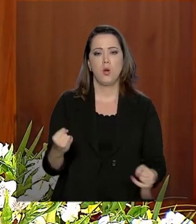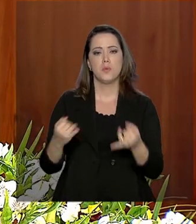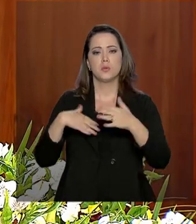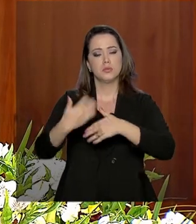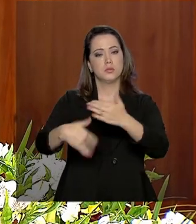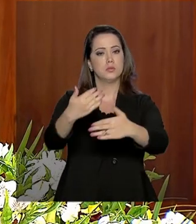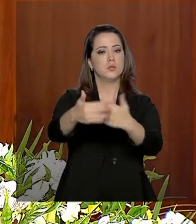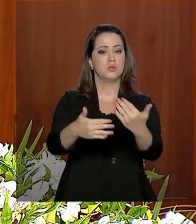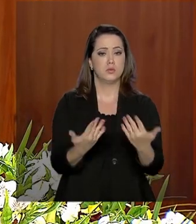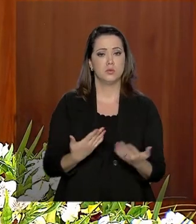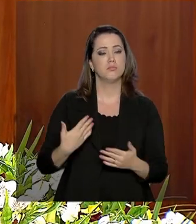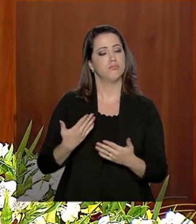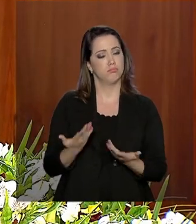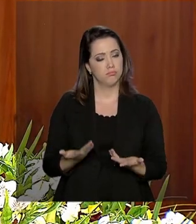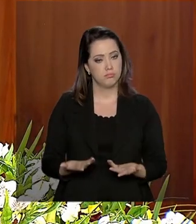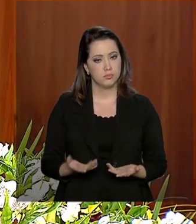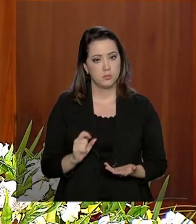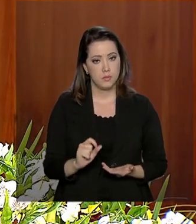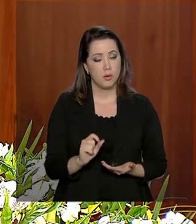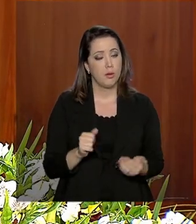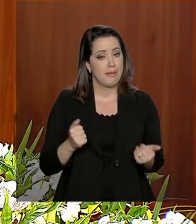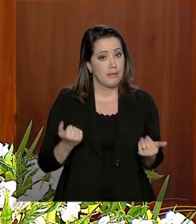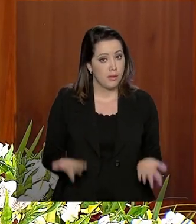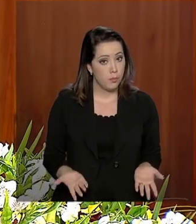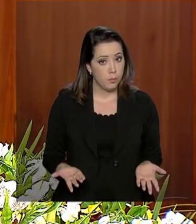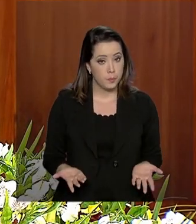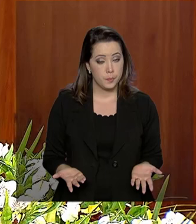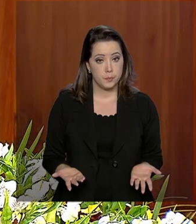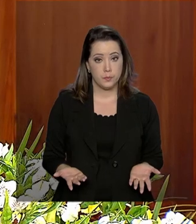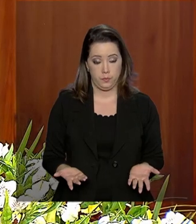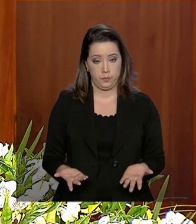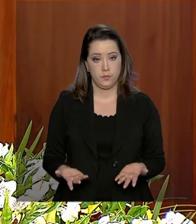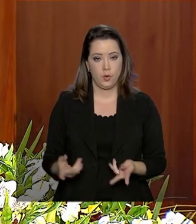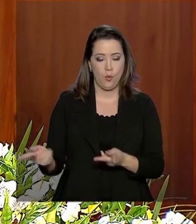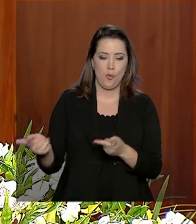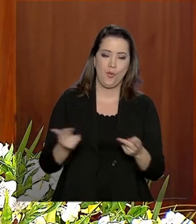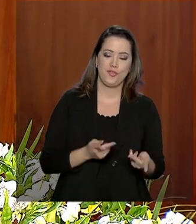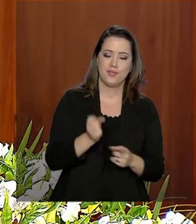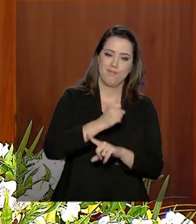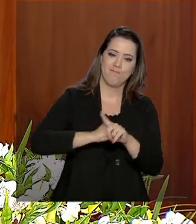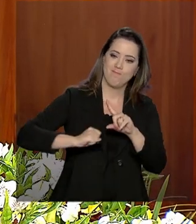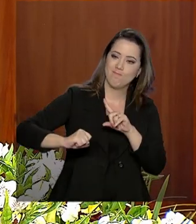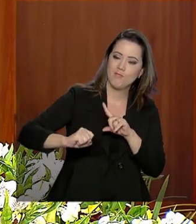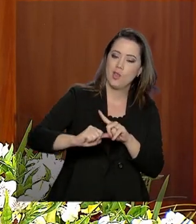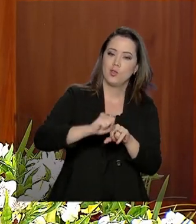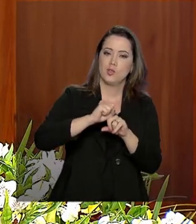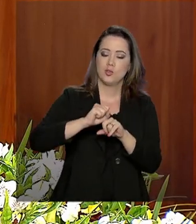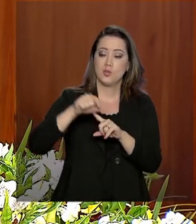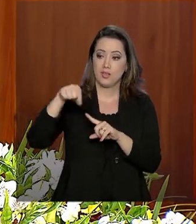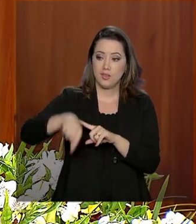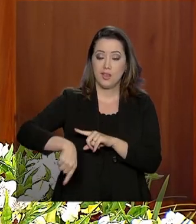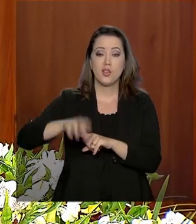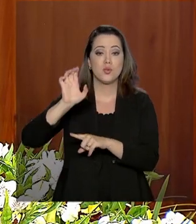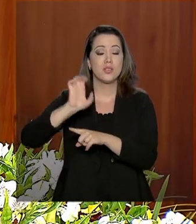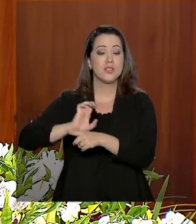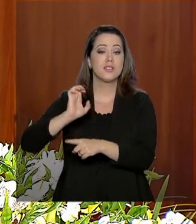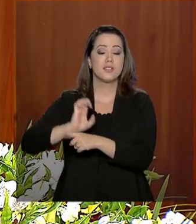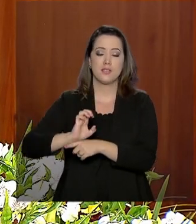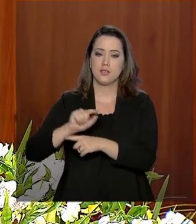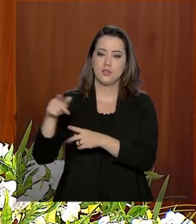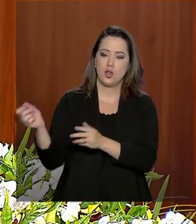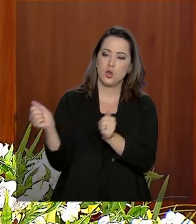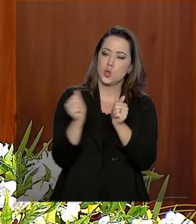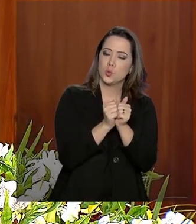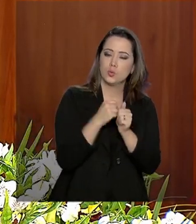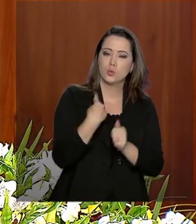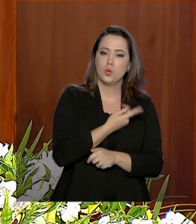progresso e desenvolvimento dessa forma convido a sociedade desse generoso estado a juntar-se a